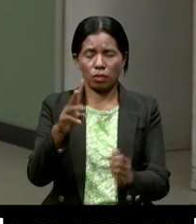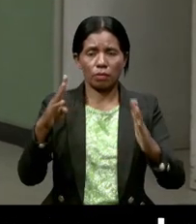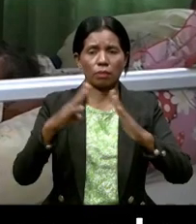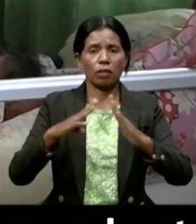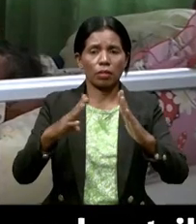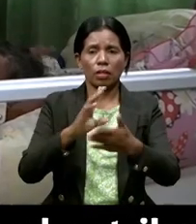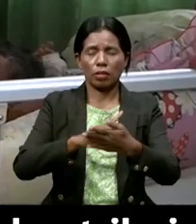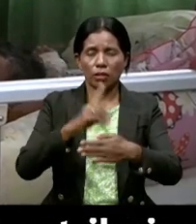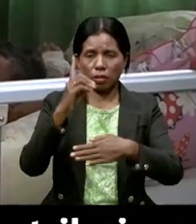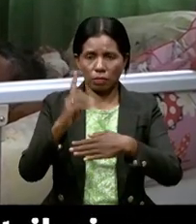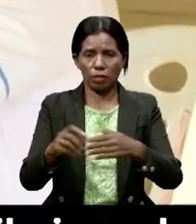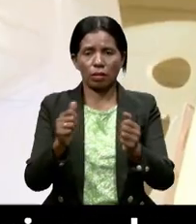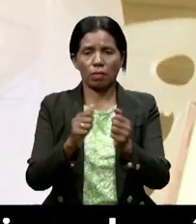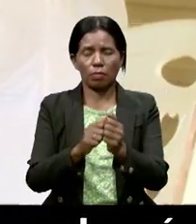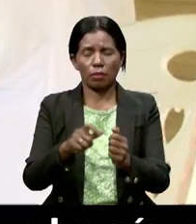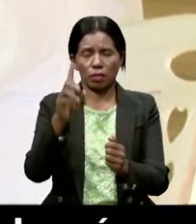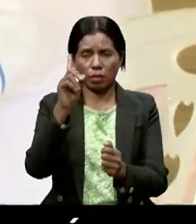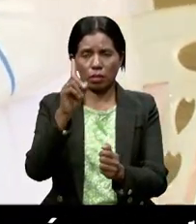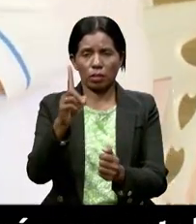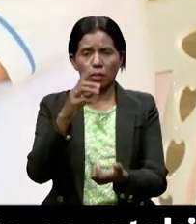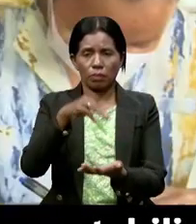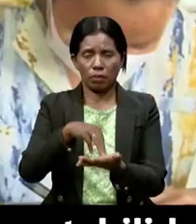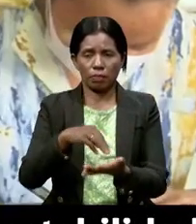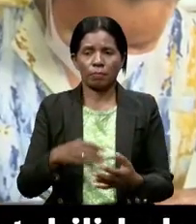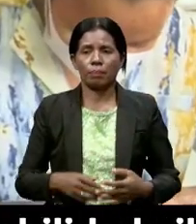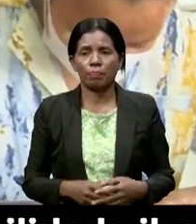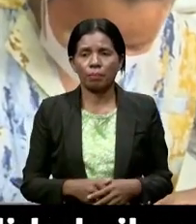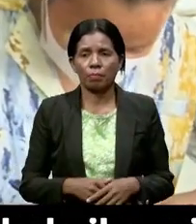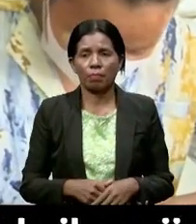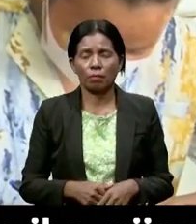desenvolvimento, tocon ida resin. Azina Lola, Dilma Sujeti, Giemen.